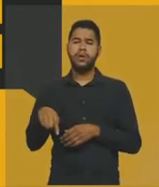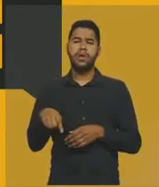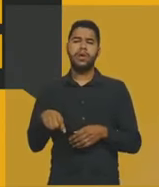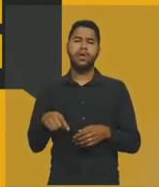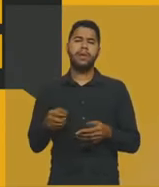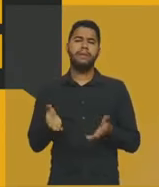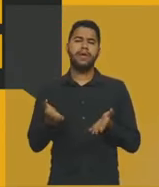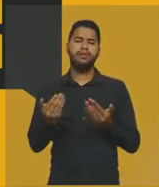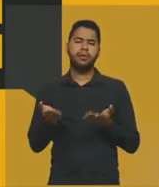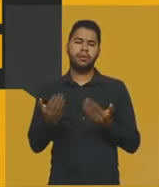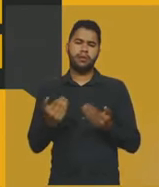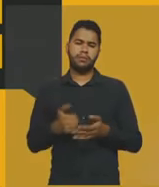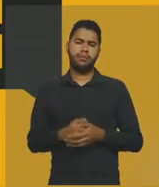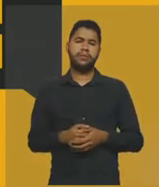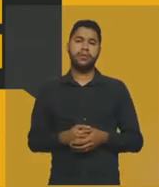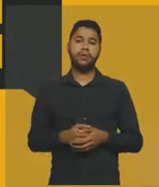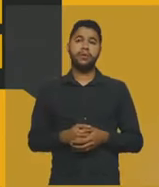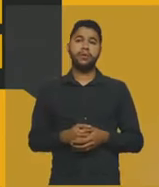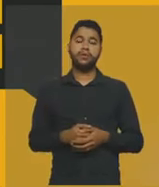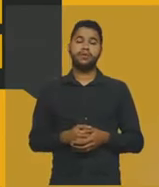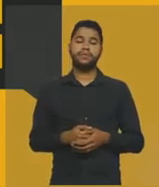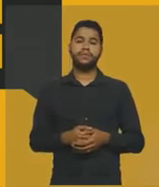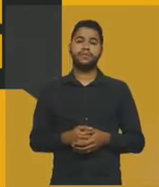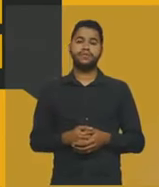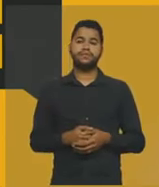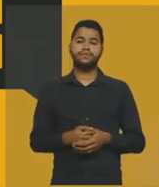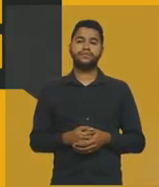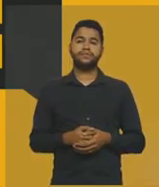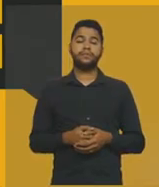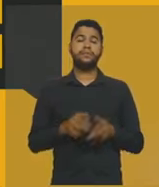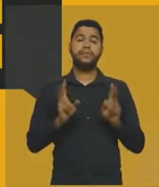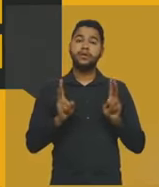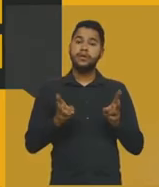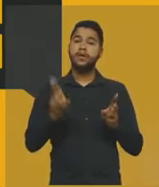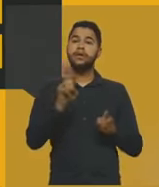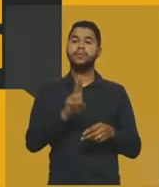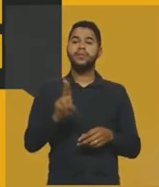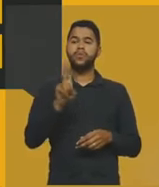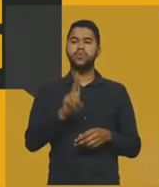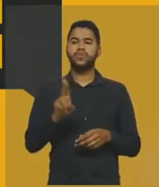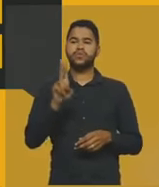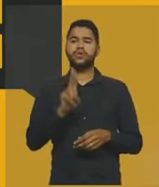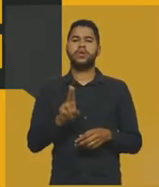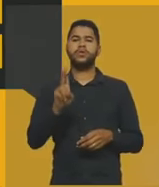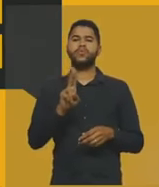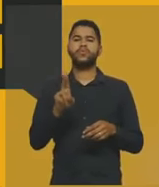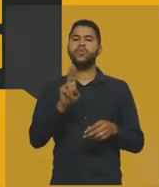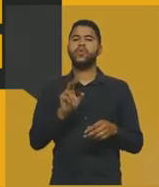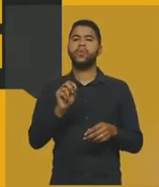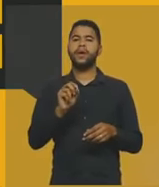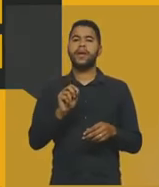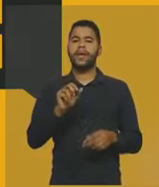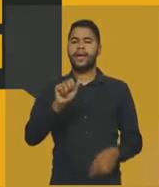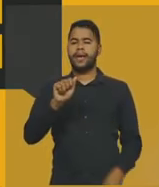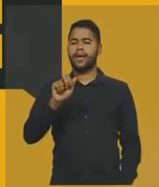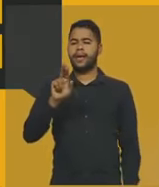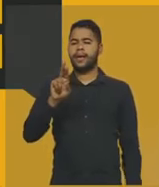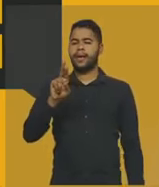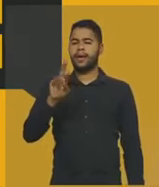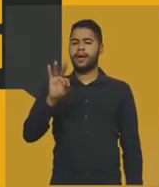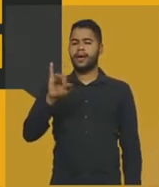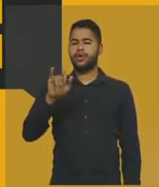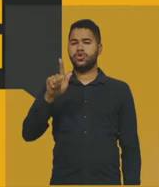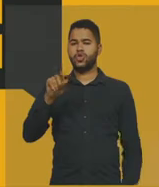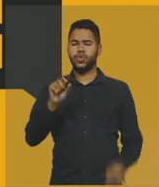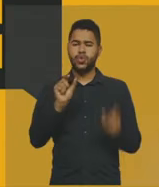mas a gente não fala assim, então eu estou gripado. E sempre usando o artigo aqui, ó. No caso, nas duas sentenças, eu usei o